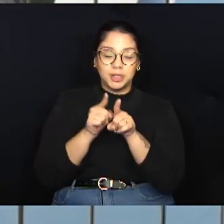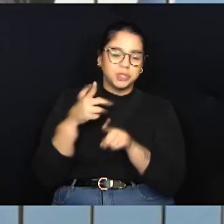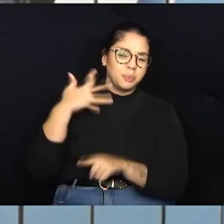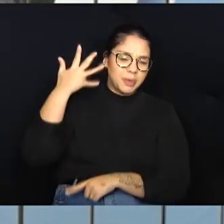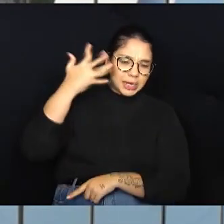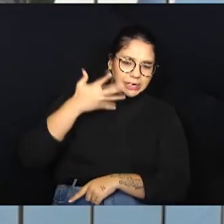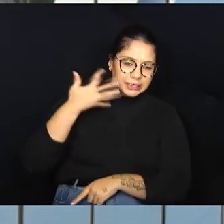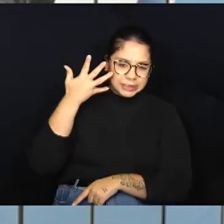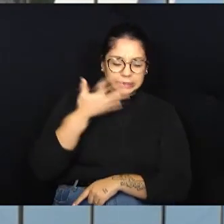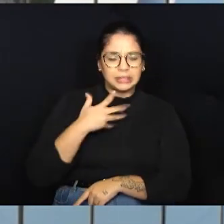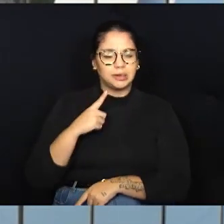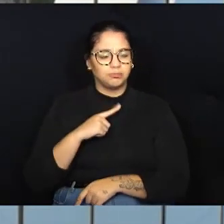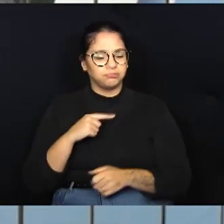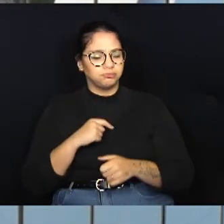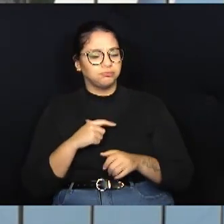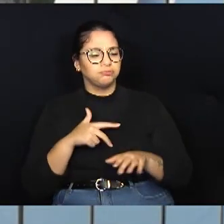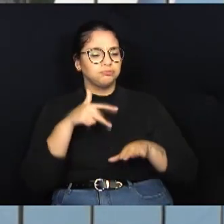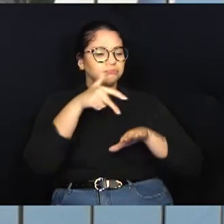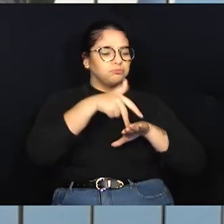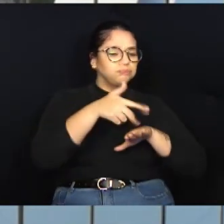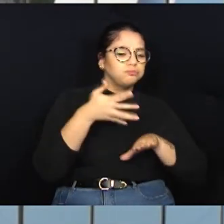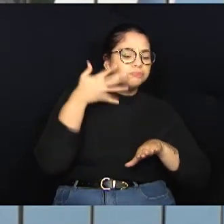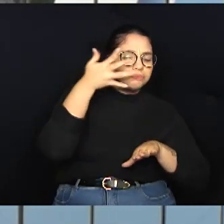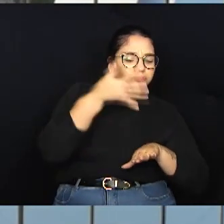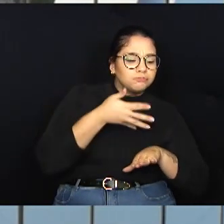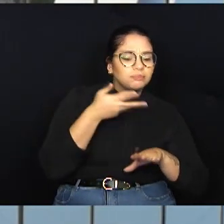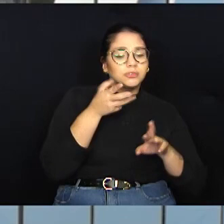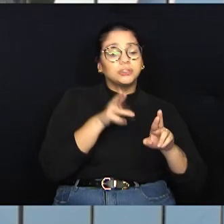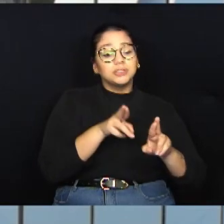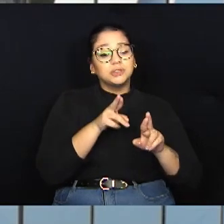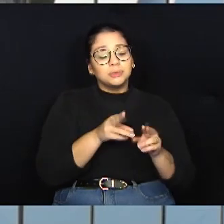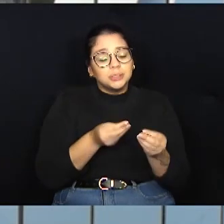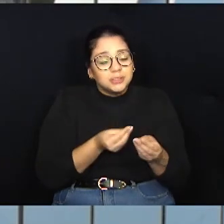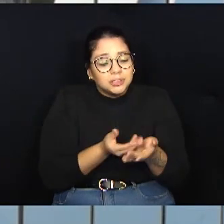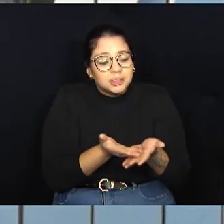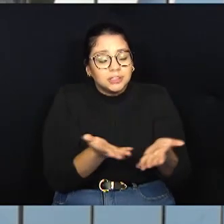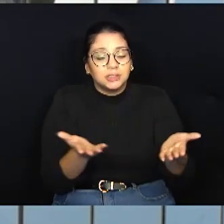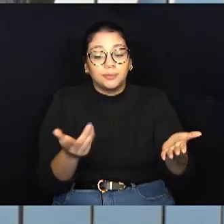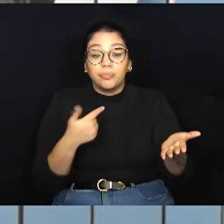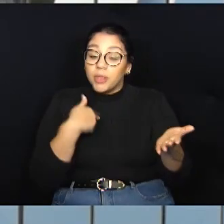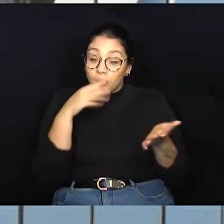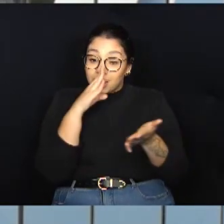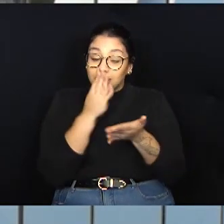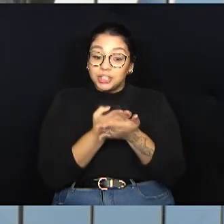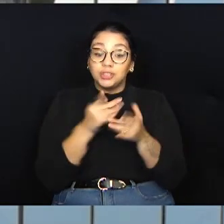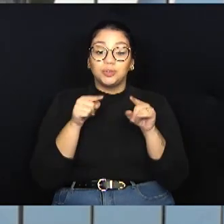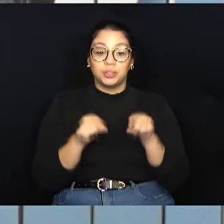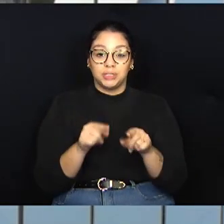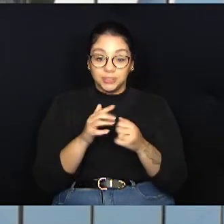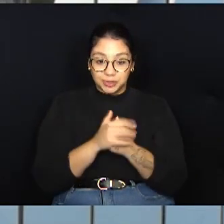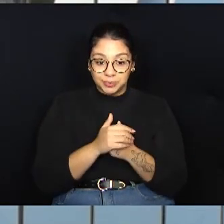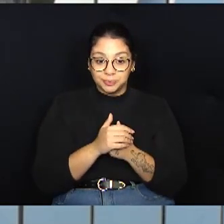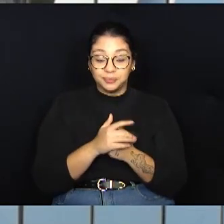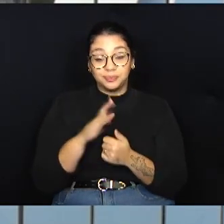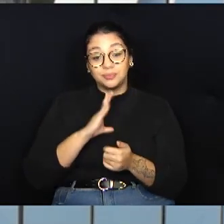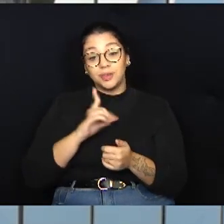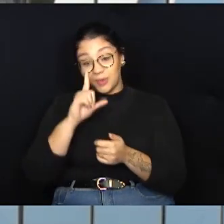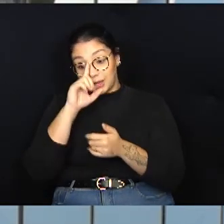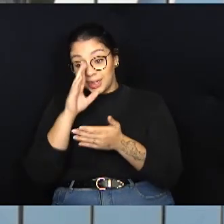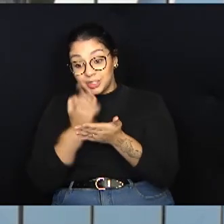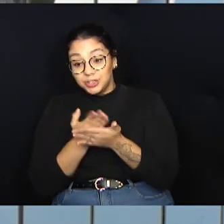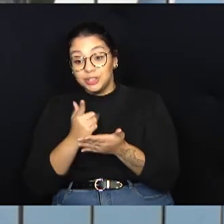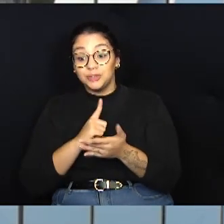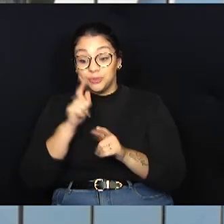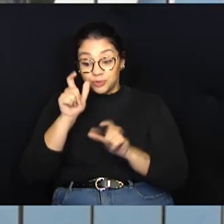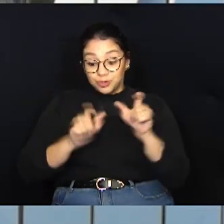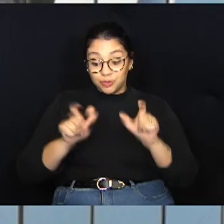uma palestra, uma palavra de esperança, e eu acredito nisso. Eu acredito muito no ser